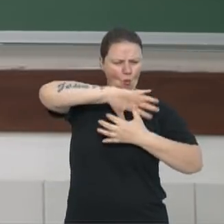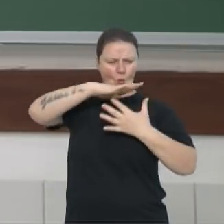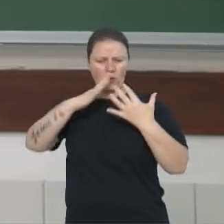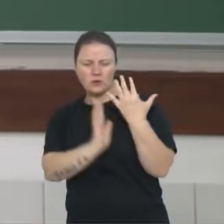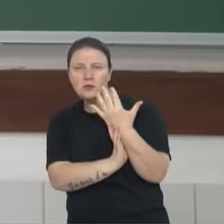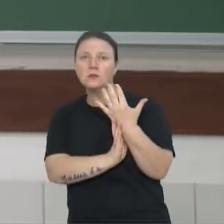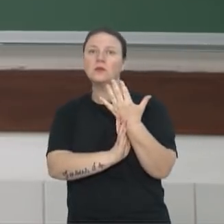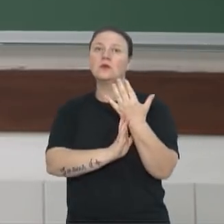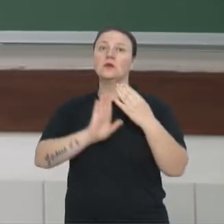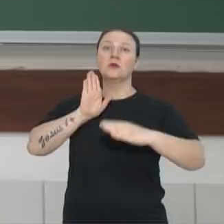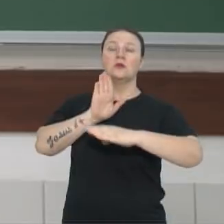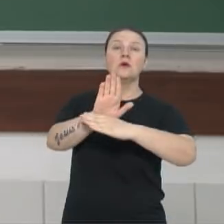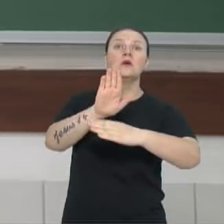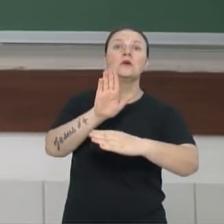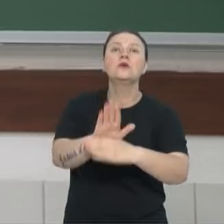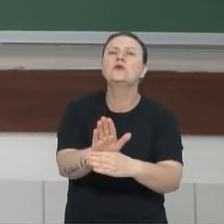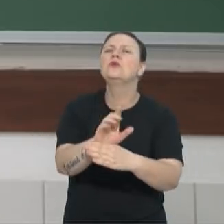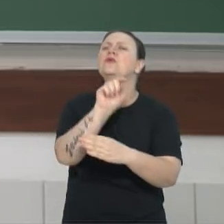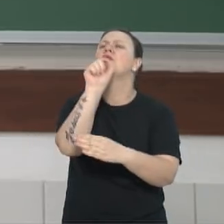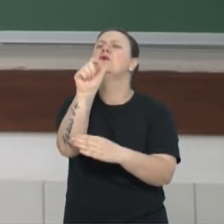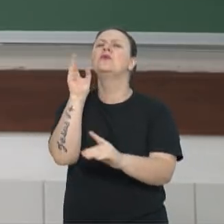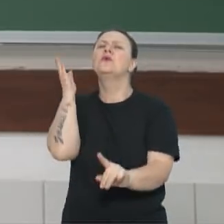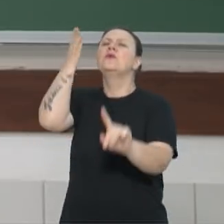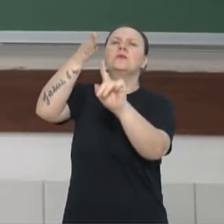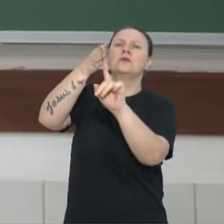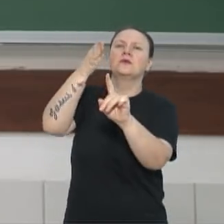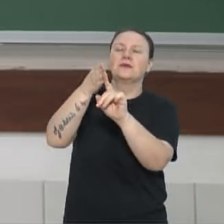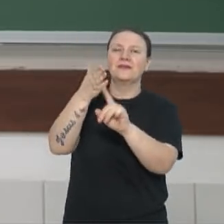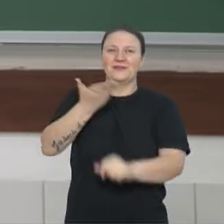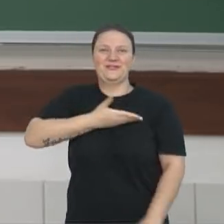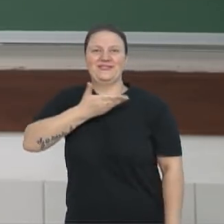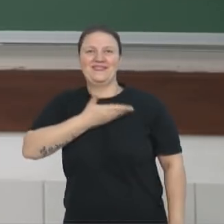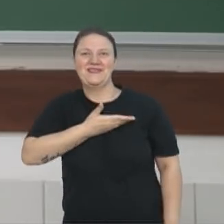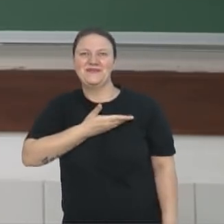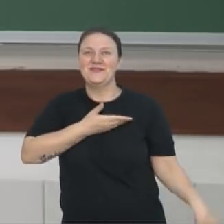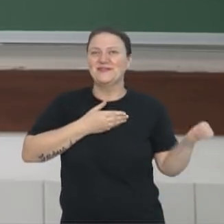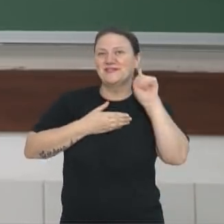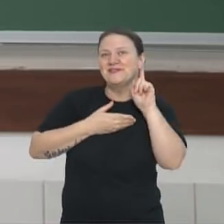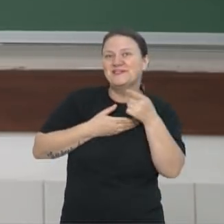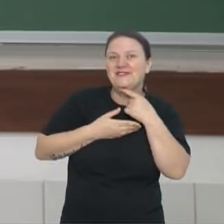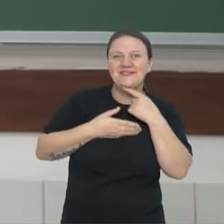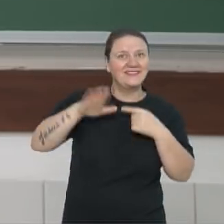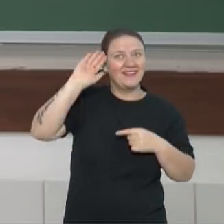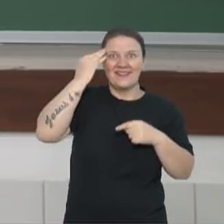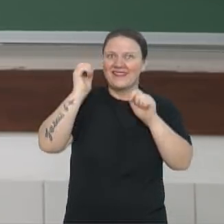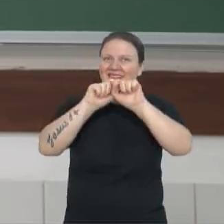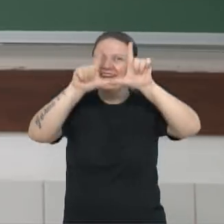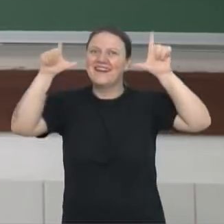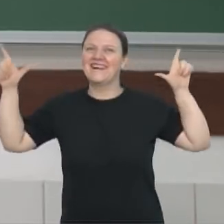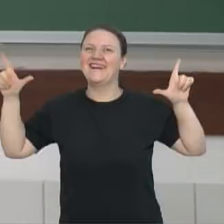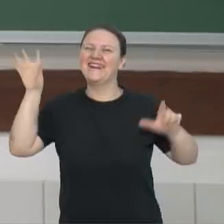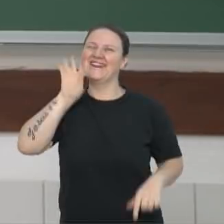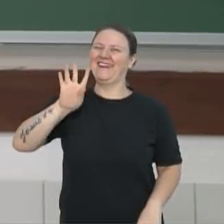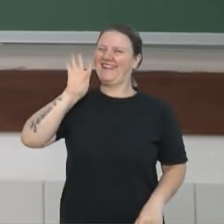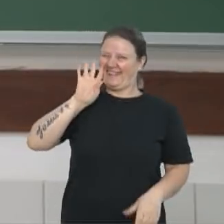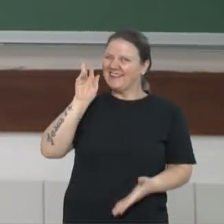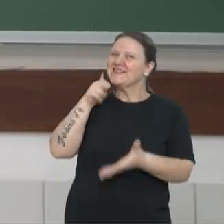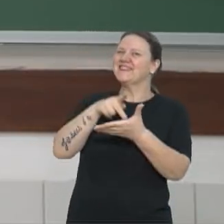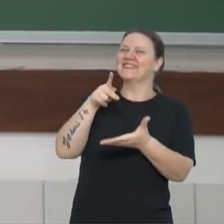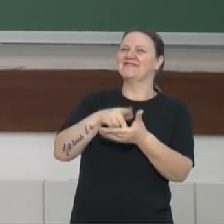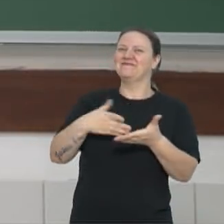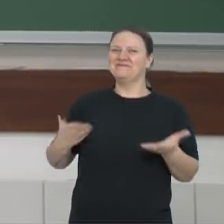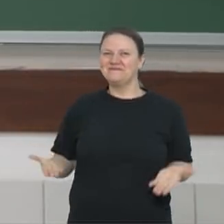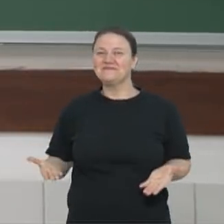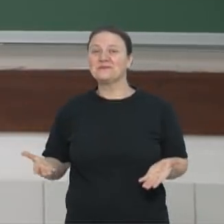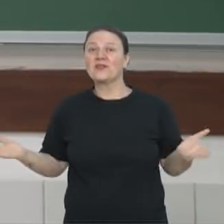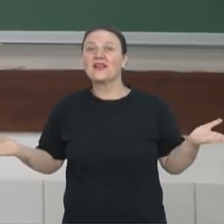fazendo contribuem para que os nossos colegas possam entender a nossa aula. Não é bacana isso? Então,